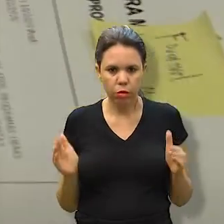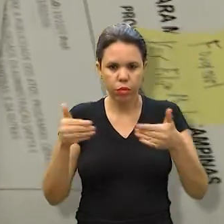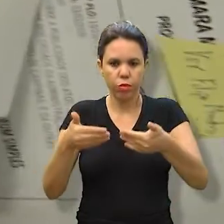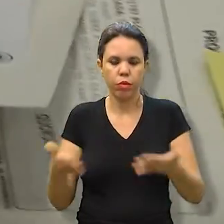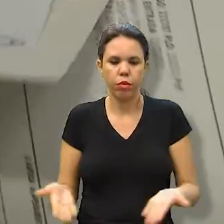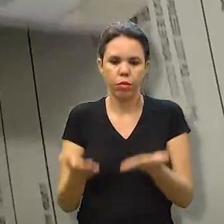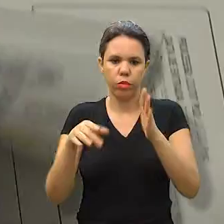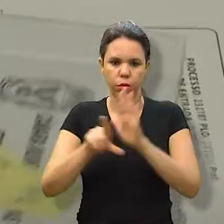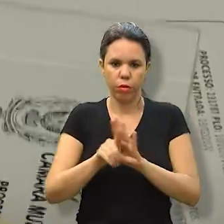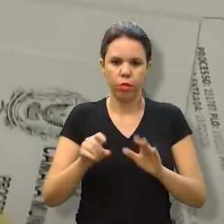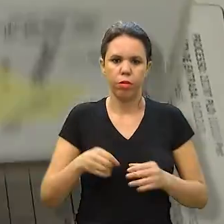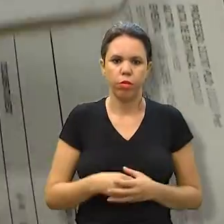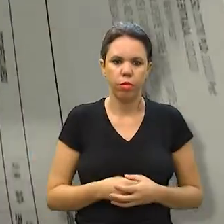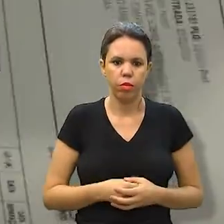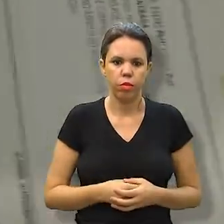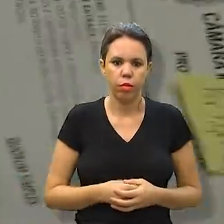virada voltada para a legalidade